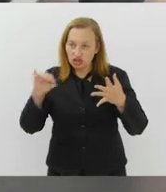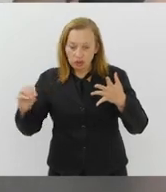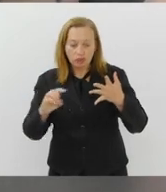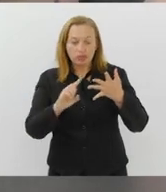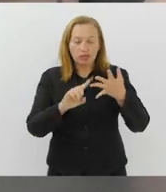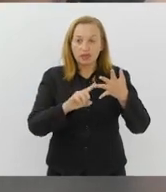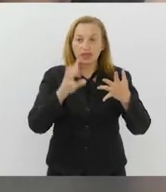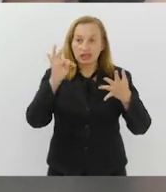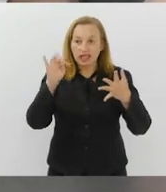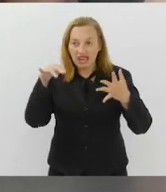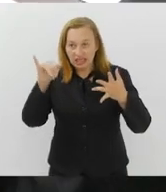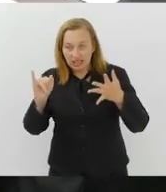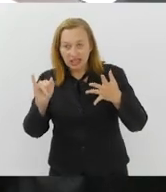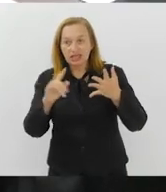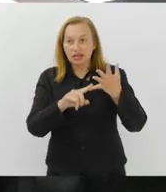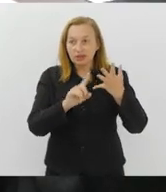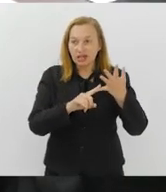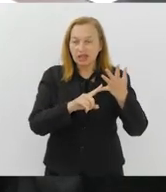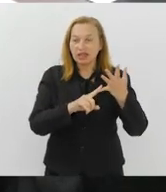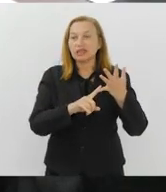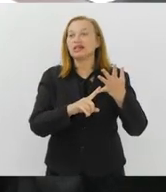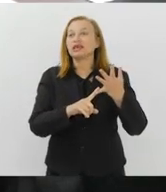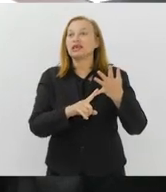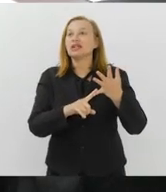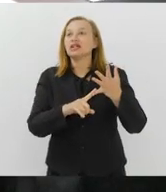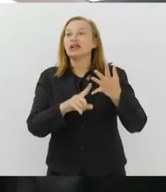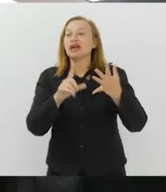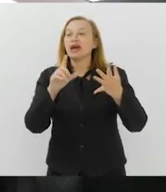BNH, deputada Élica Takimoto.